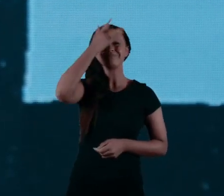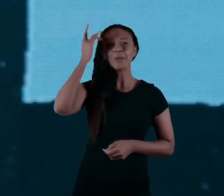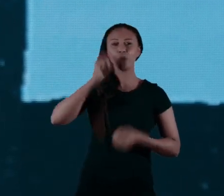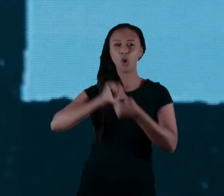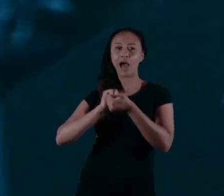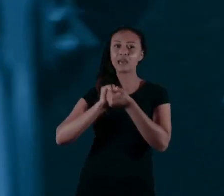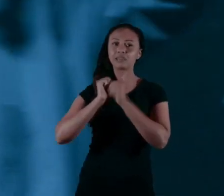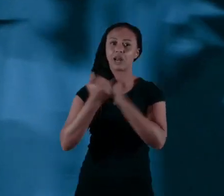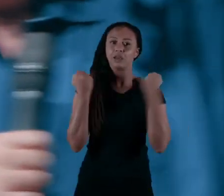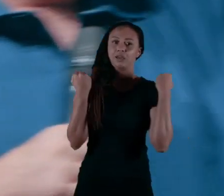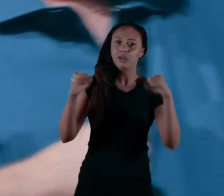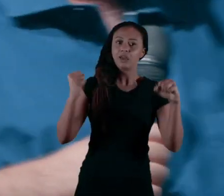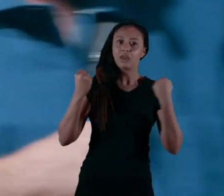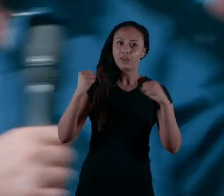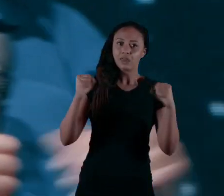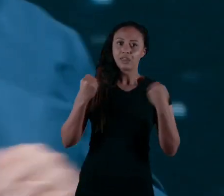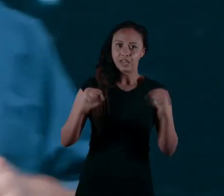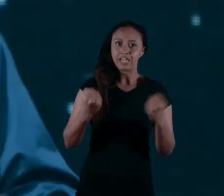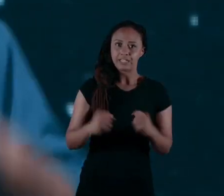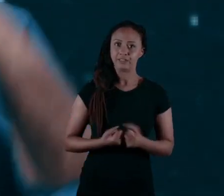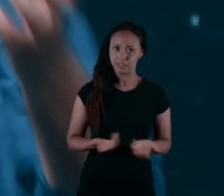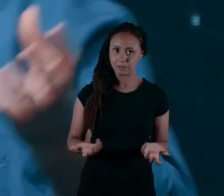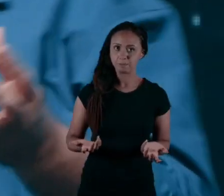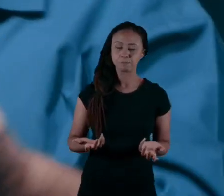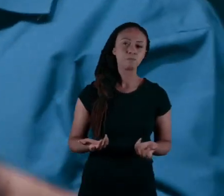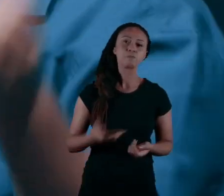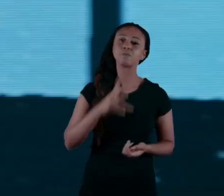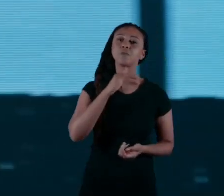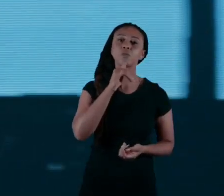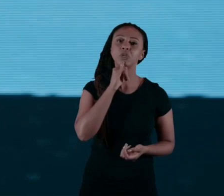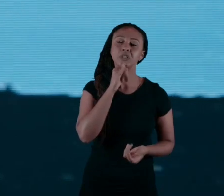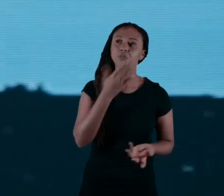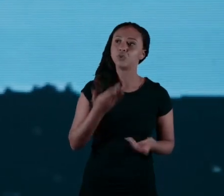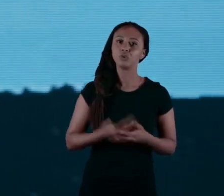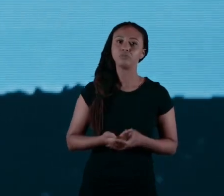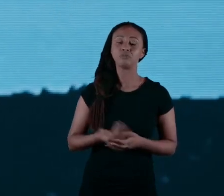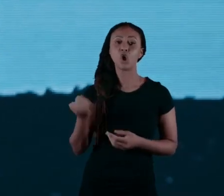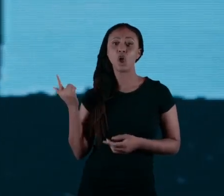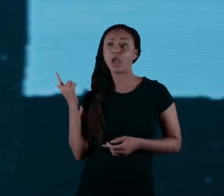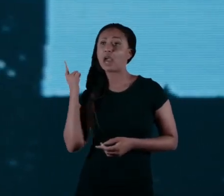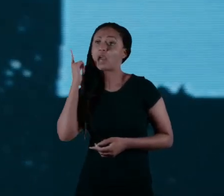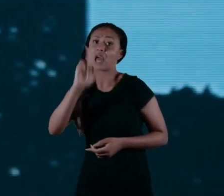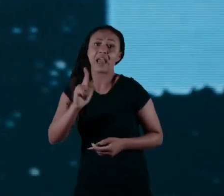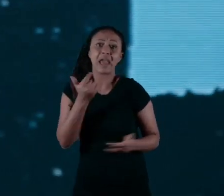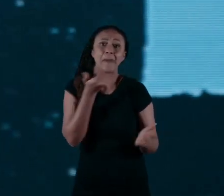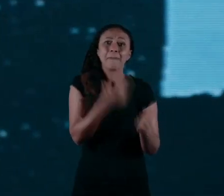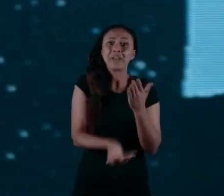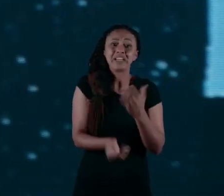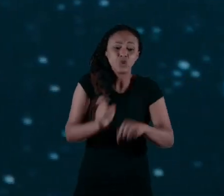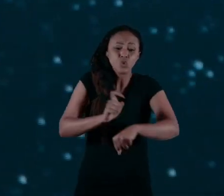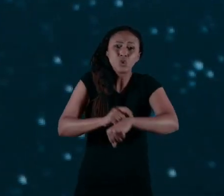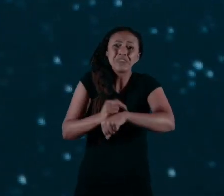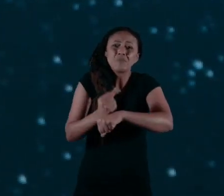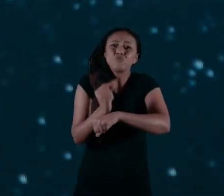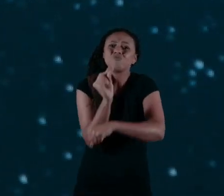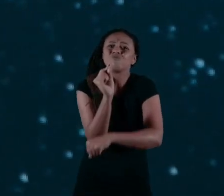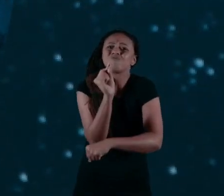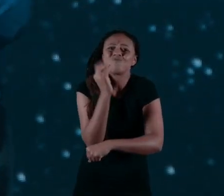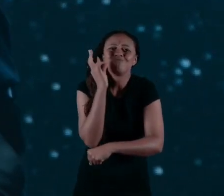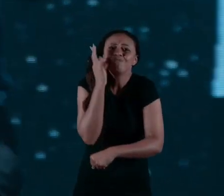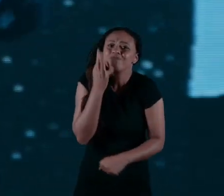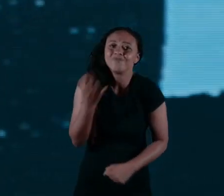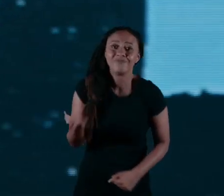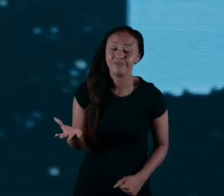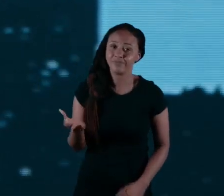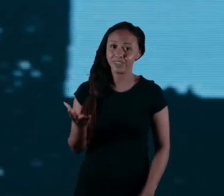os atletas de alta performance, em que a diferença entre ganhar e perder às vezes é um milésimo de segundo.